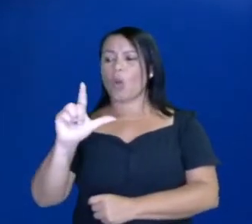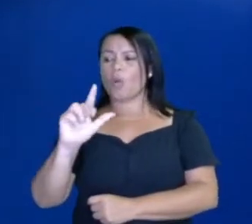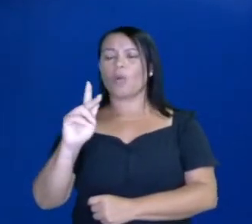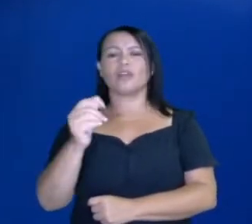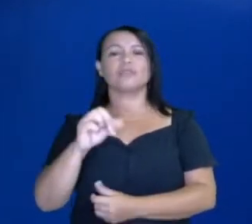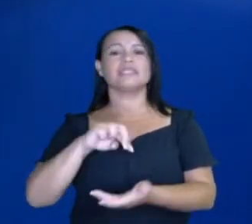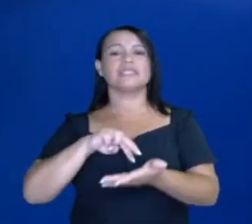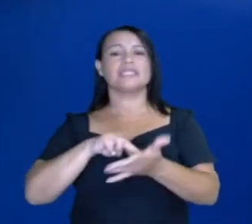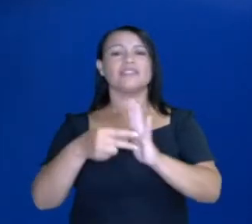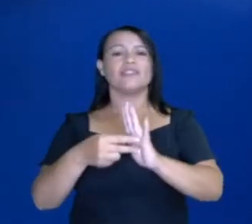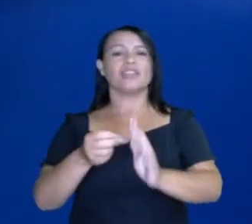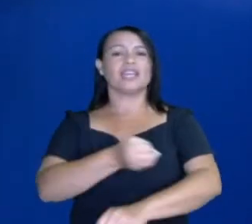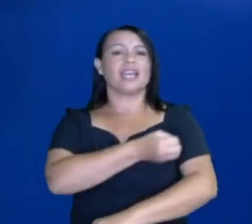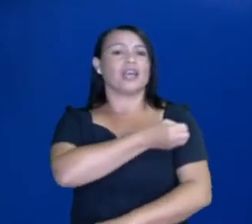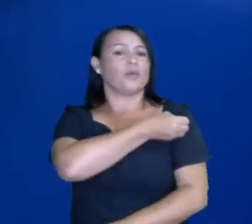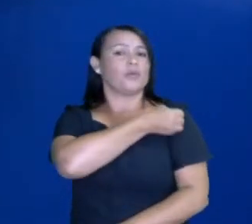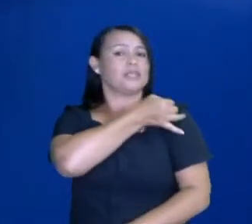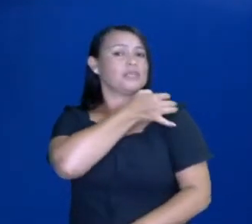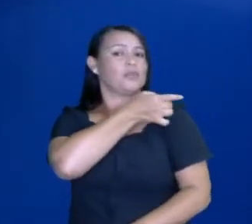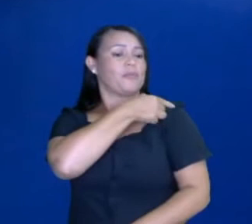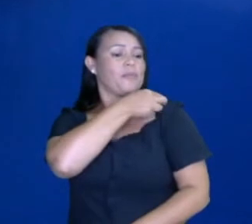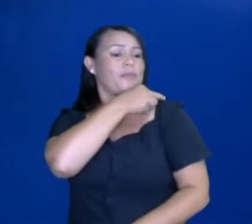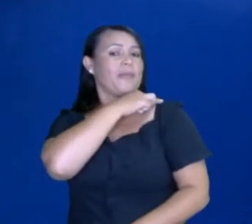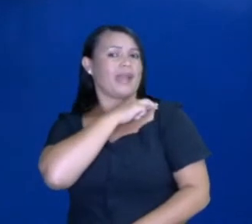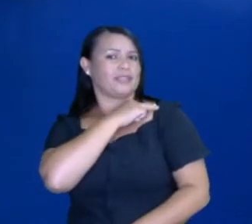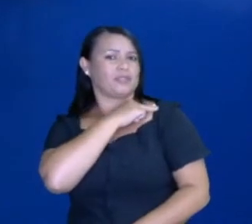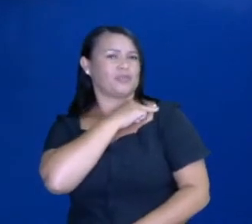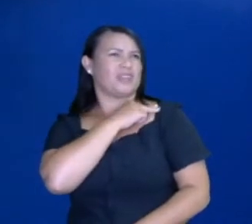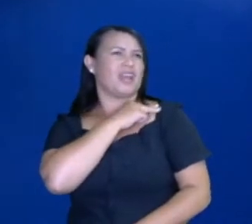nós usamos, não de forma